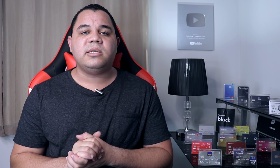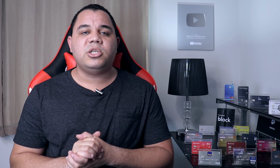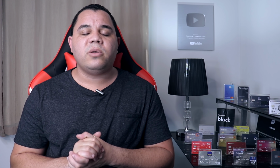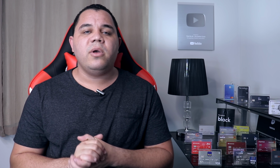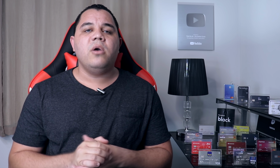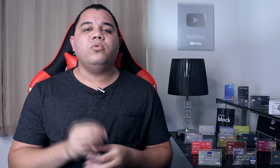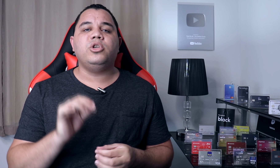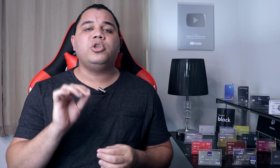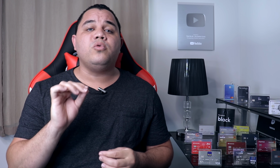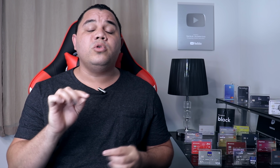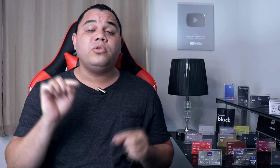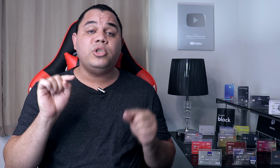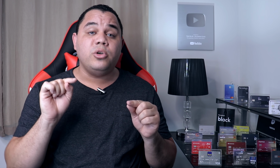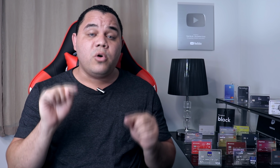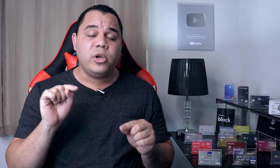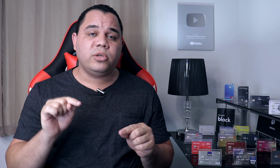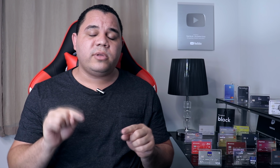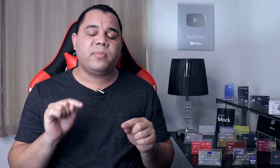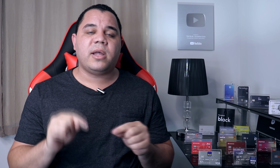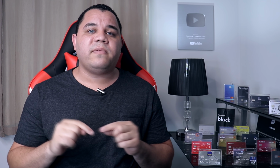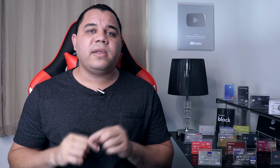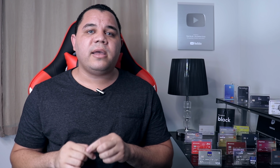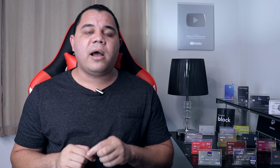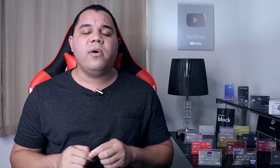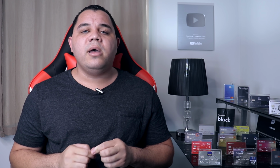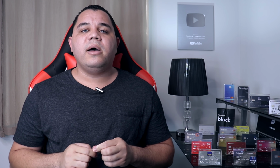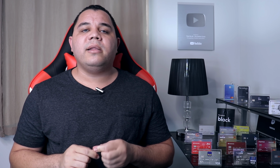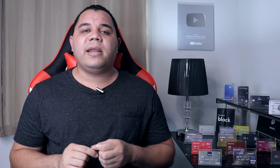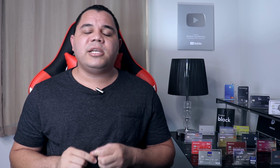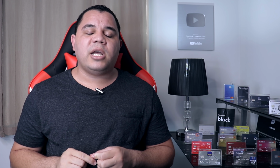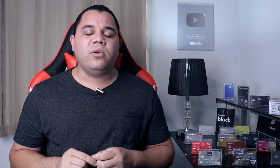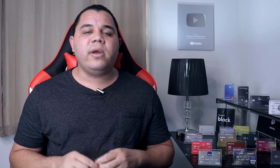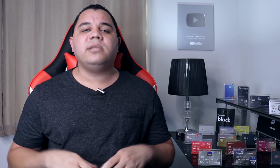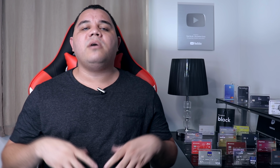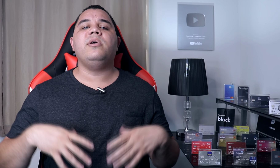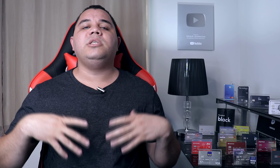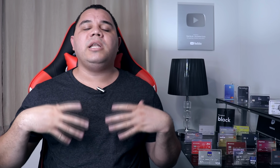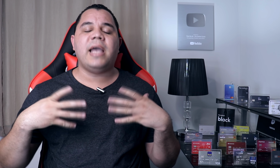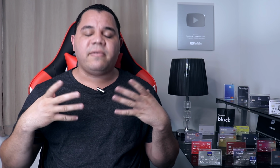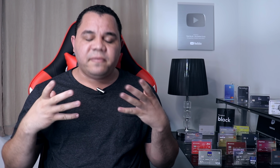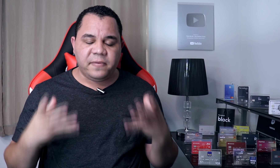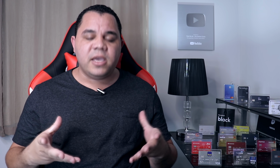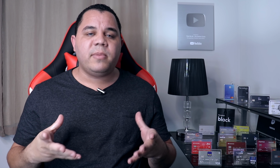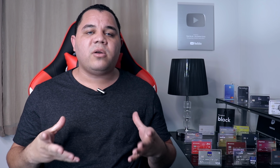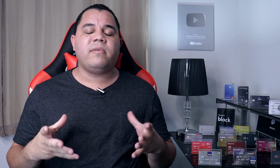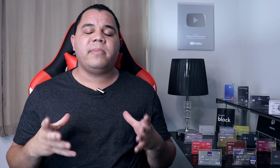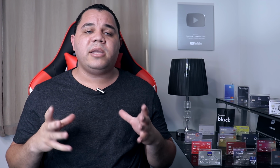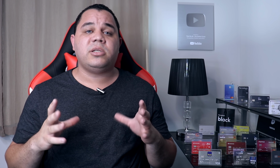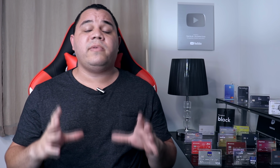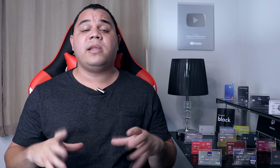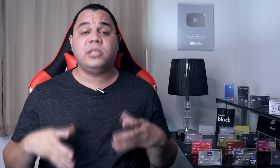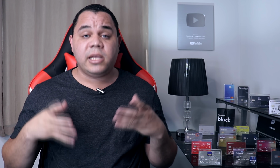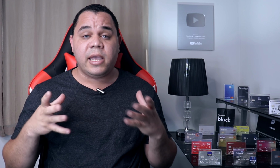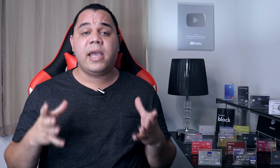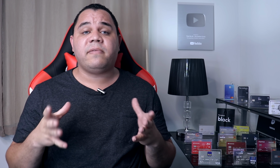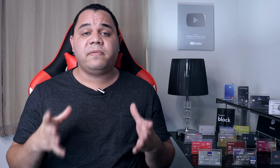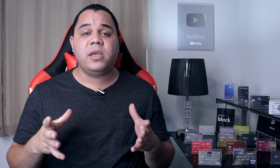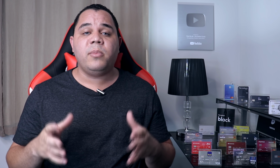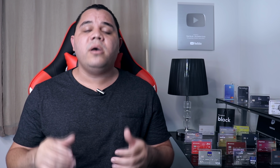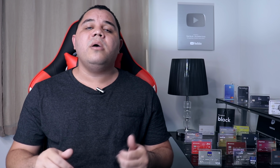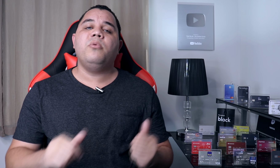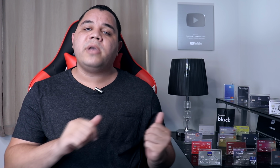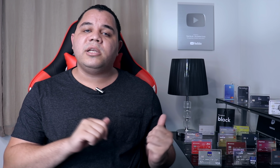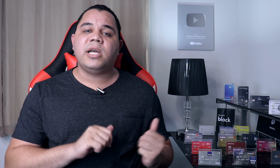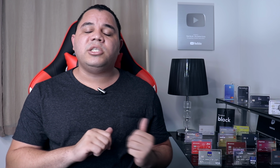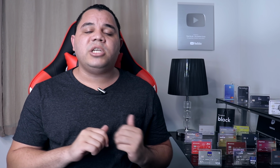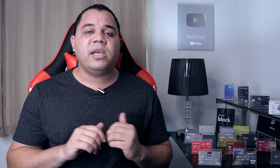vocês assistam o discurso de hoje do deputado federal André Janones, onde ele afirma novamente, na verdade ele